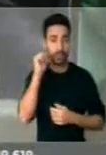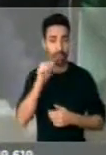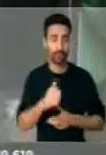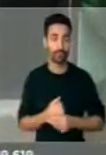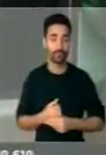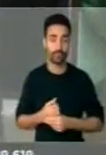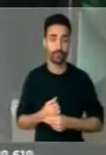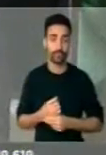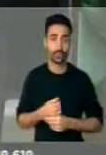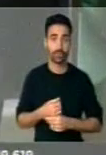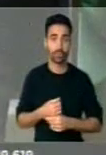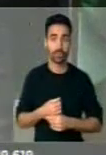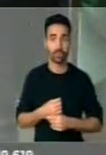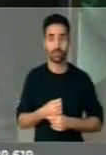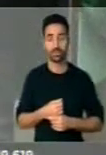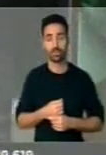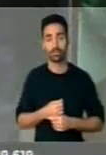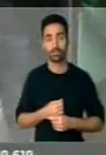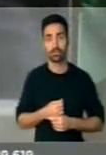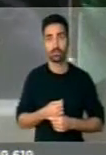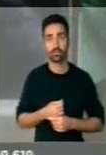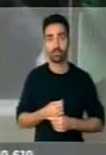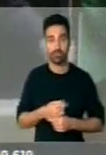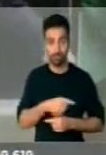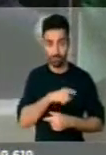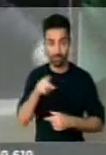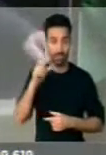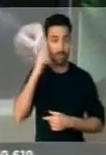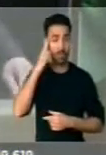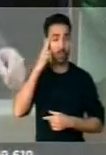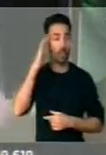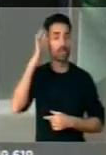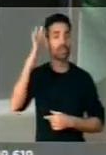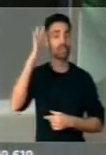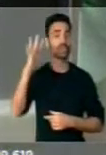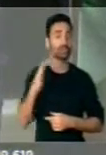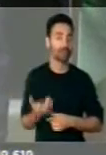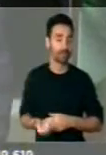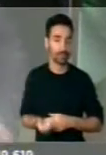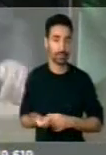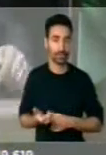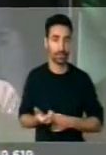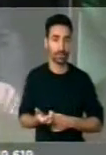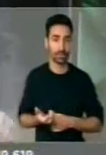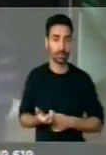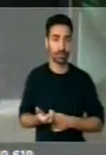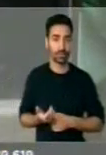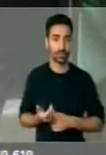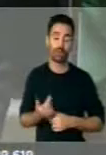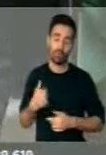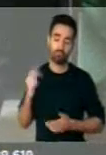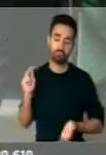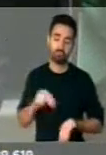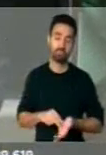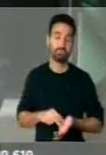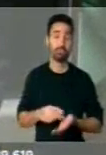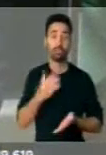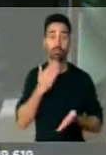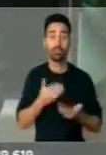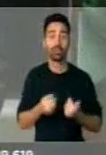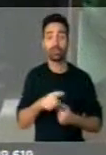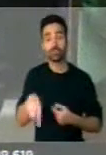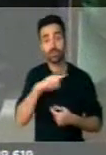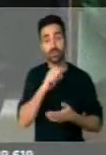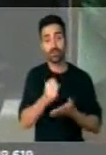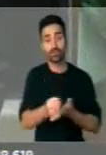reconhecer como nós temos. Vocês imaginem a circunstância que nós voltamos a essa tribuna para pedir o voto dos